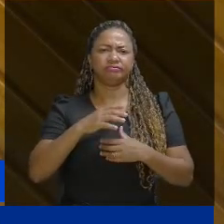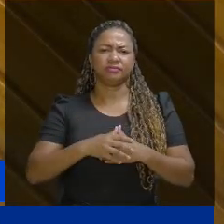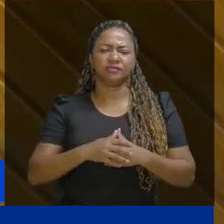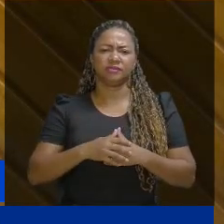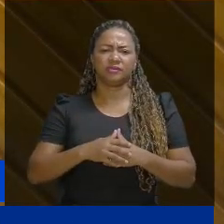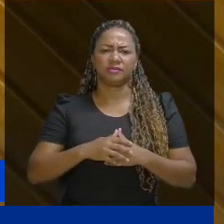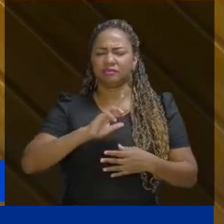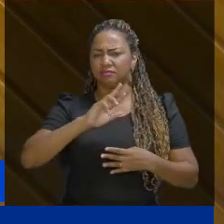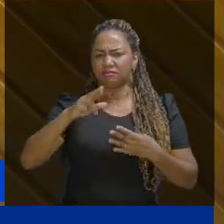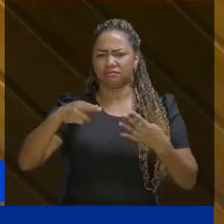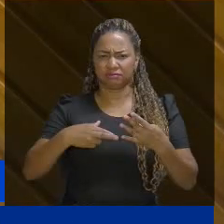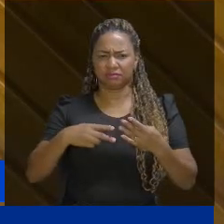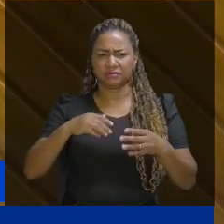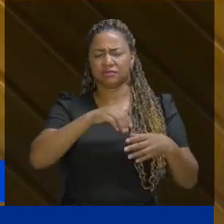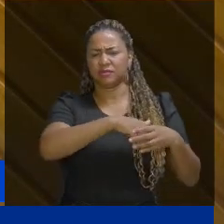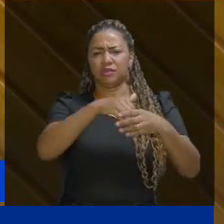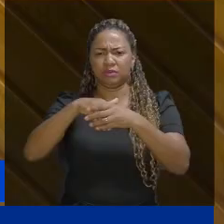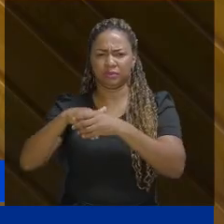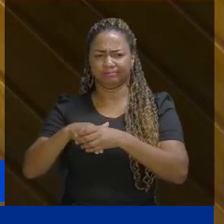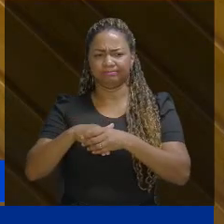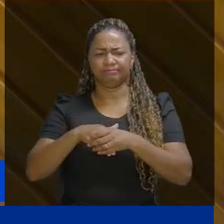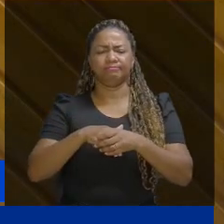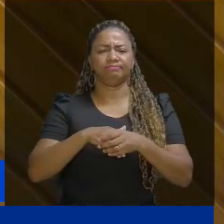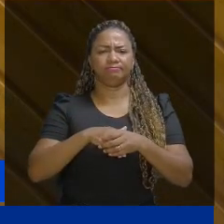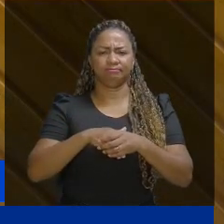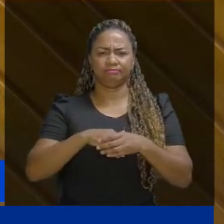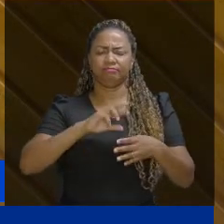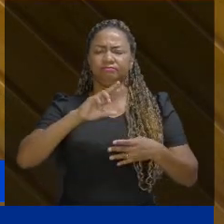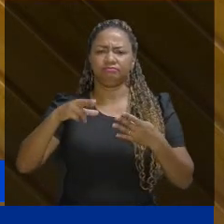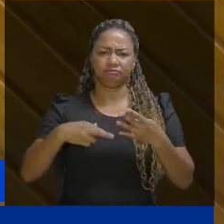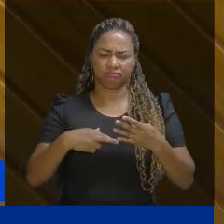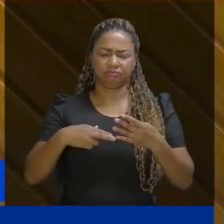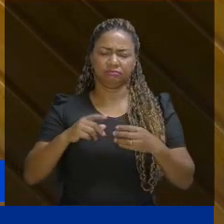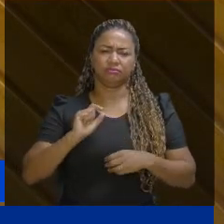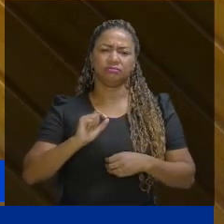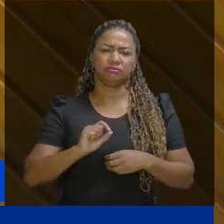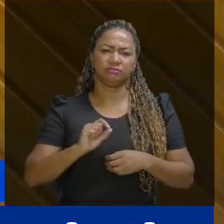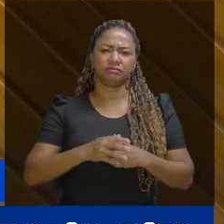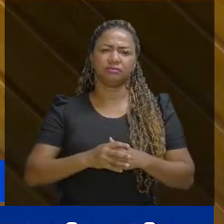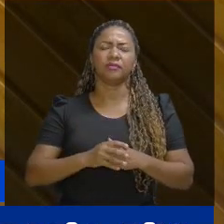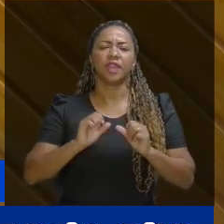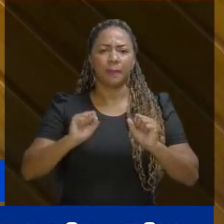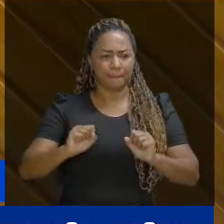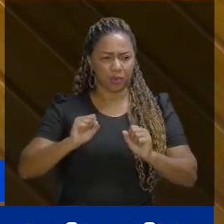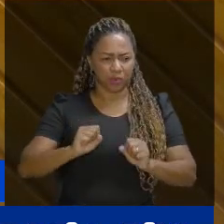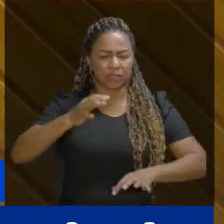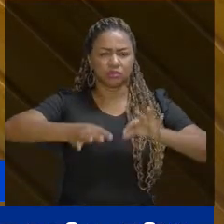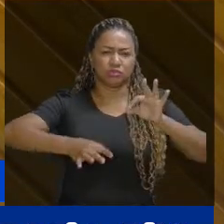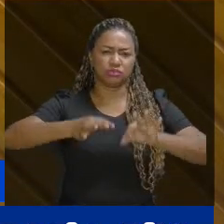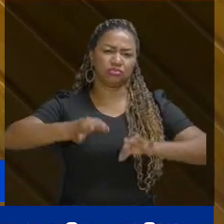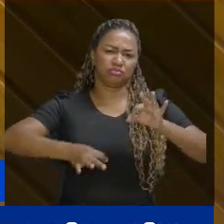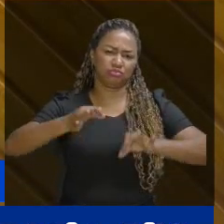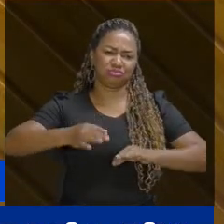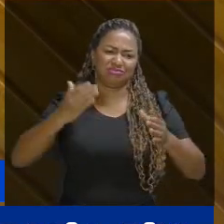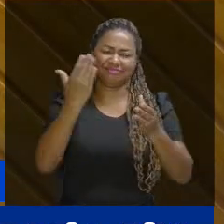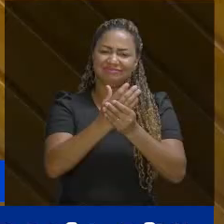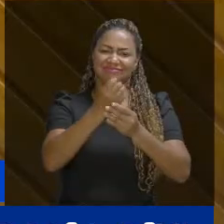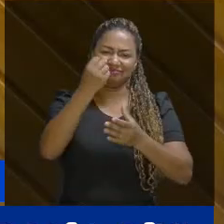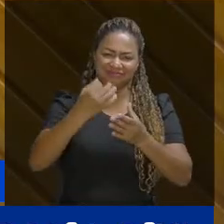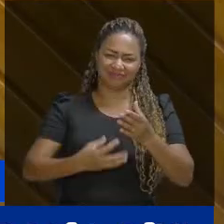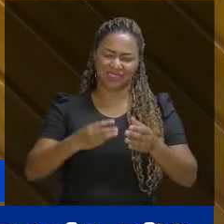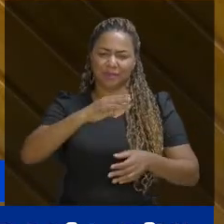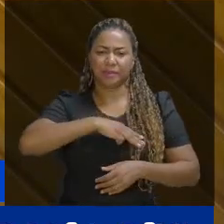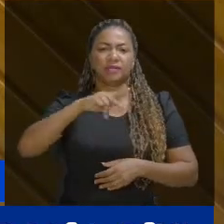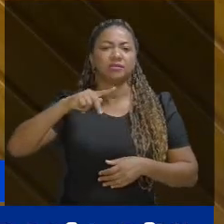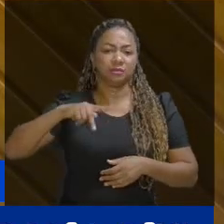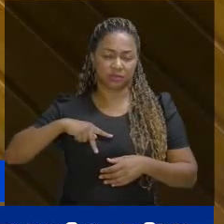cima do acórdão do agravo regimental. E aí sim, nós poderíamos estar julgando os embargos de declaração do